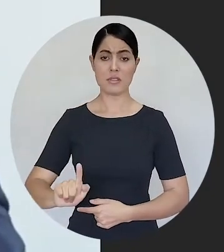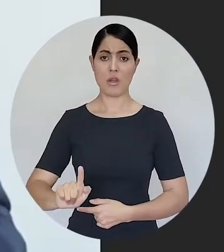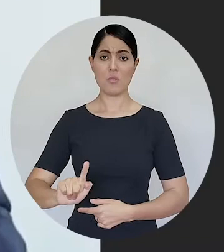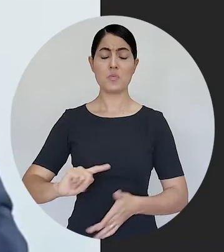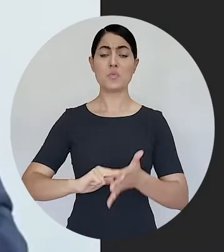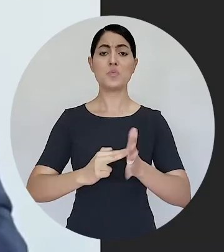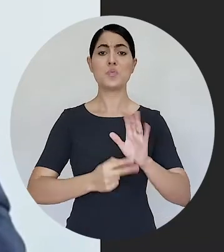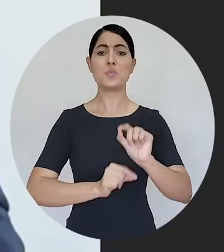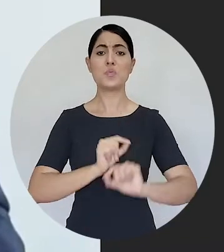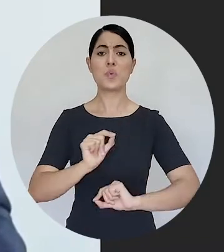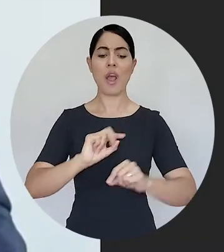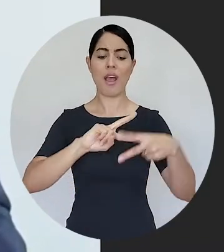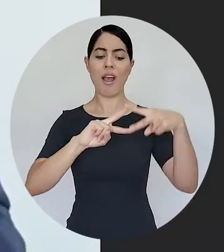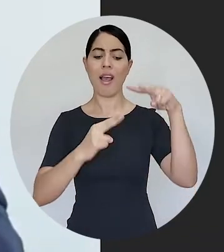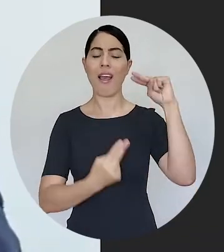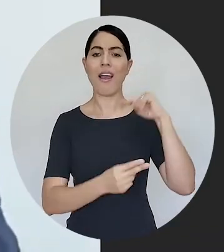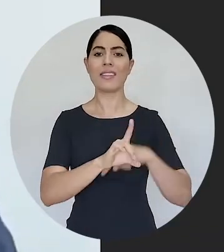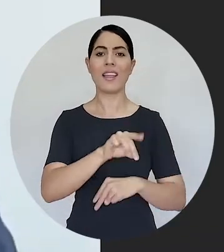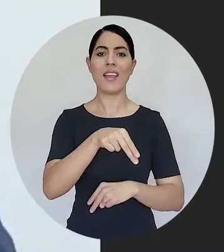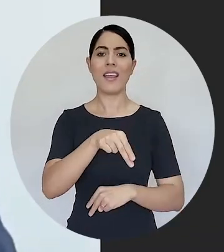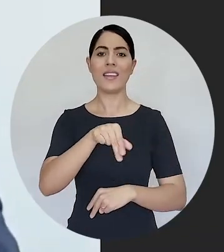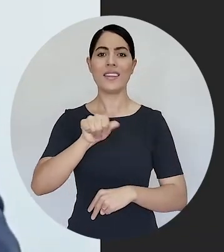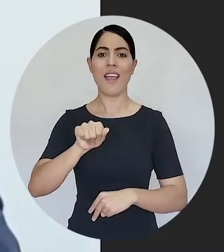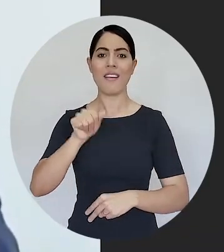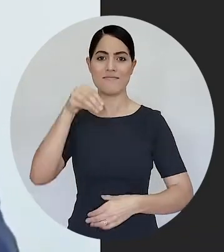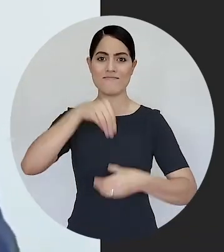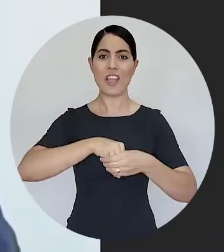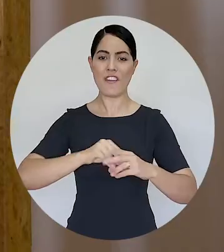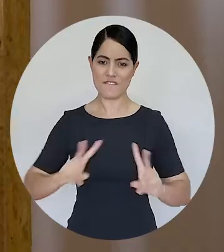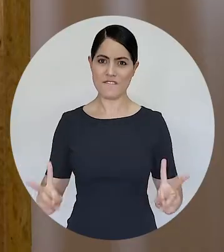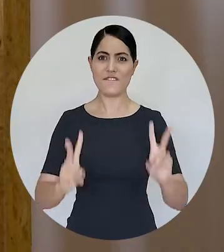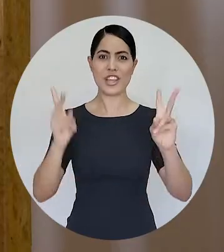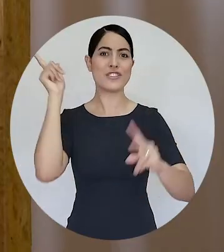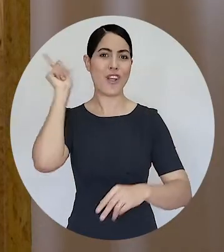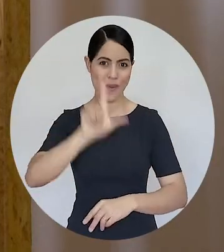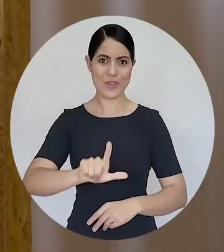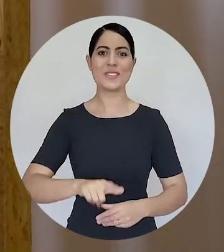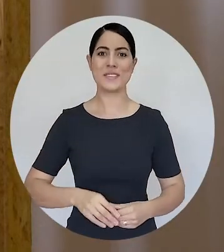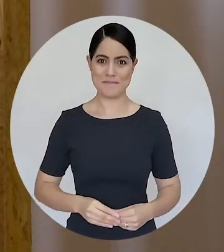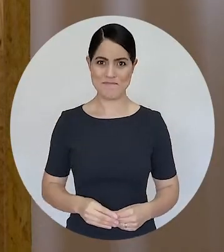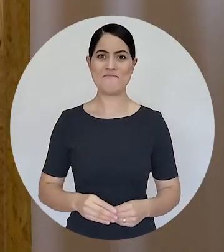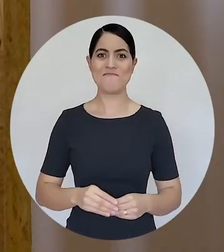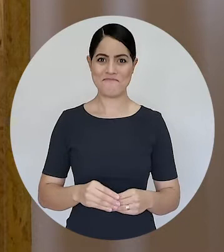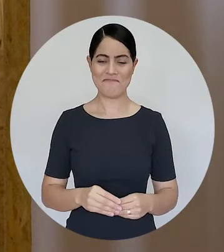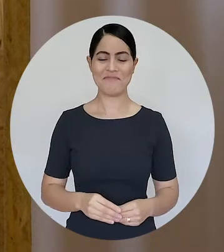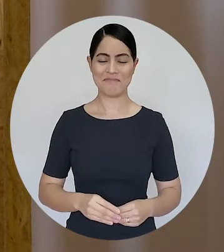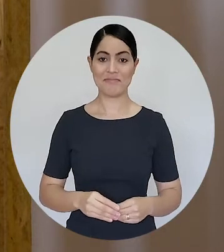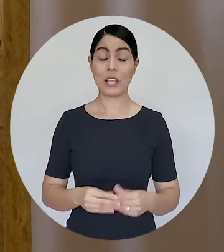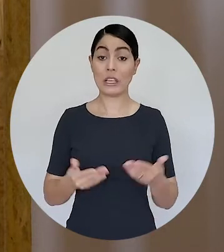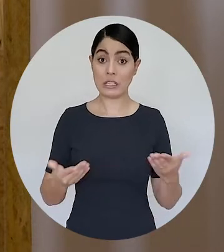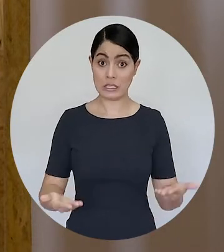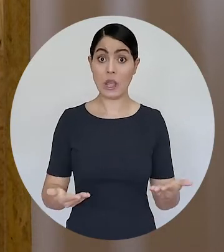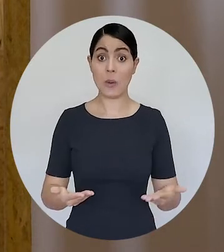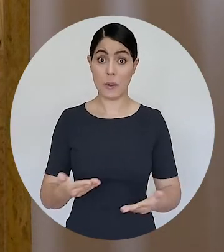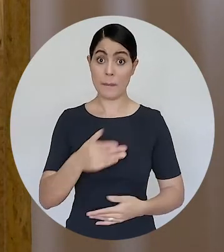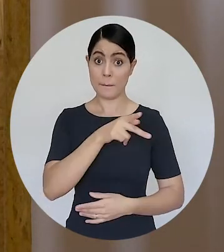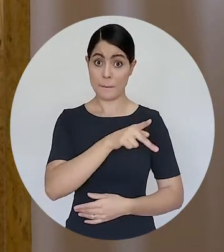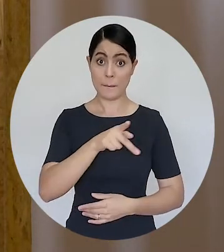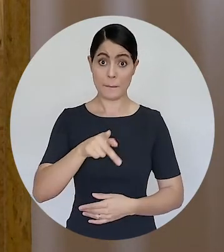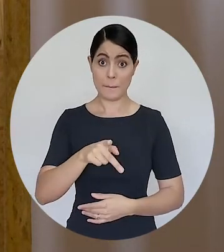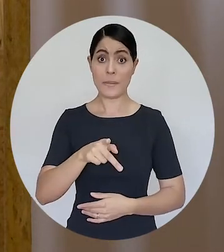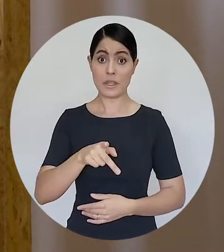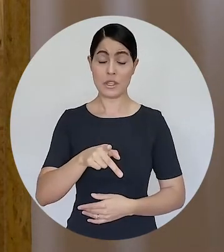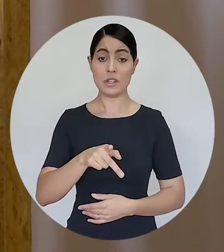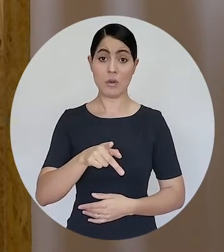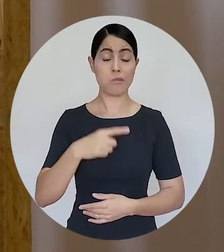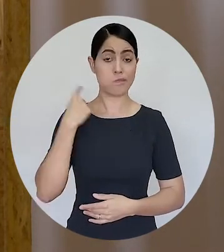caminhada, que é uma caminhada árida, difícil, mas que será vitoriosa. Os próximos presidentes da Comissão Nacional da Advocacia